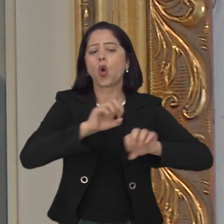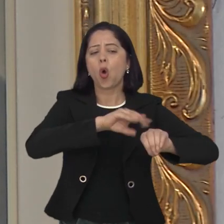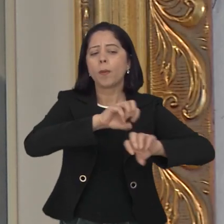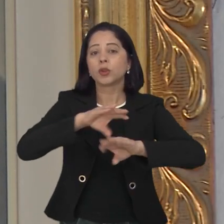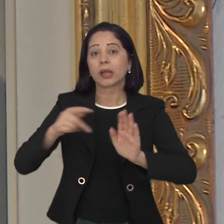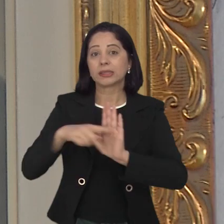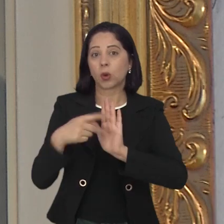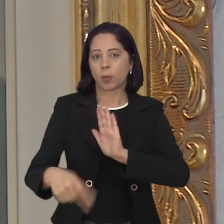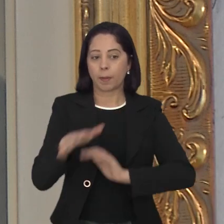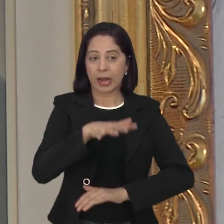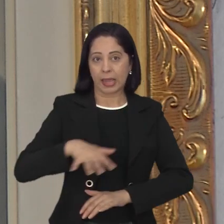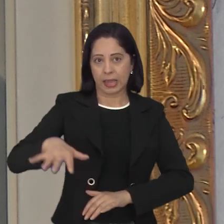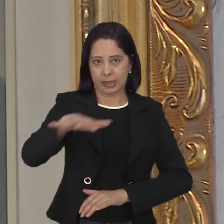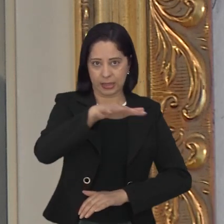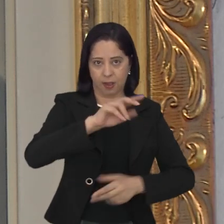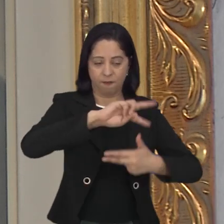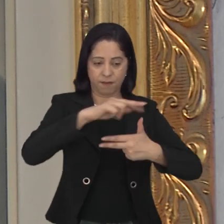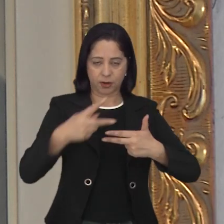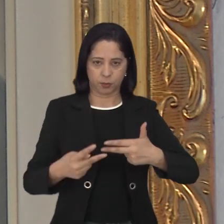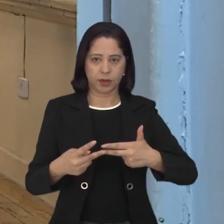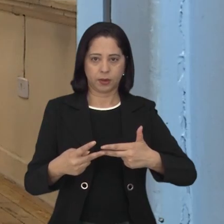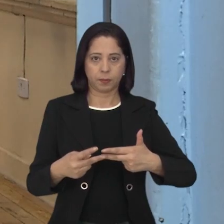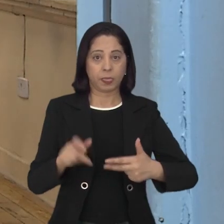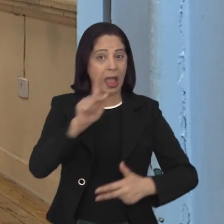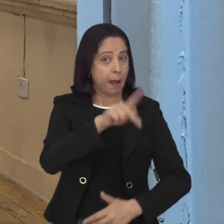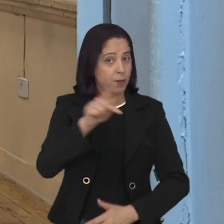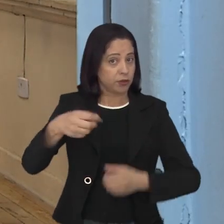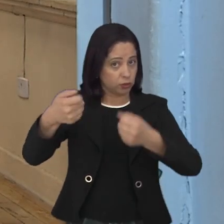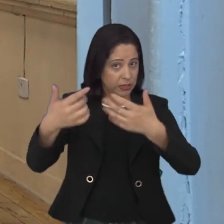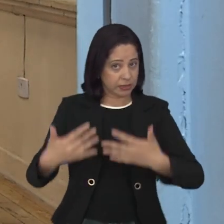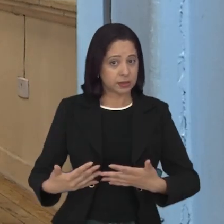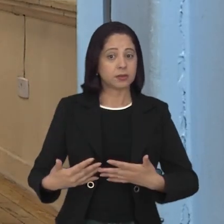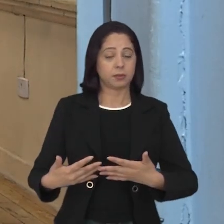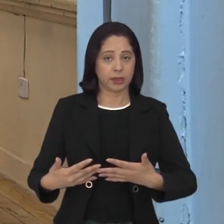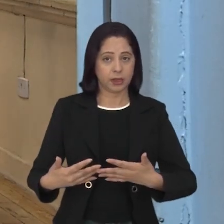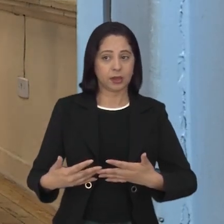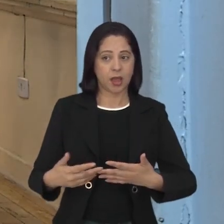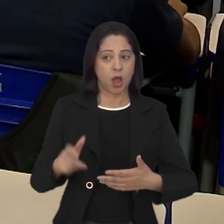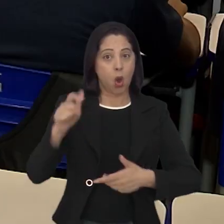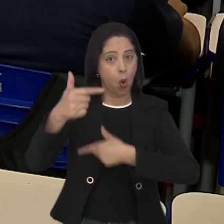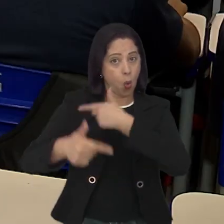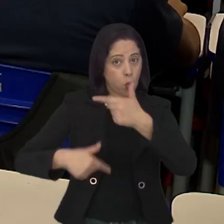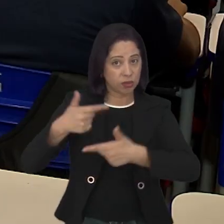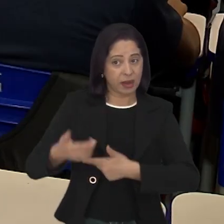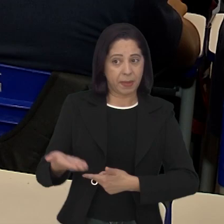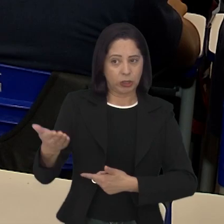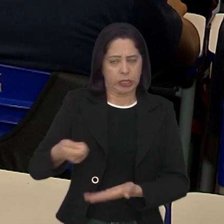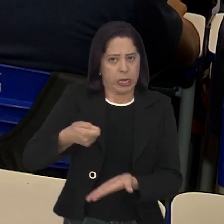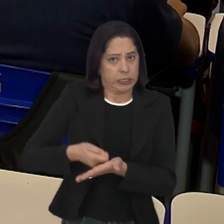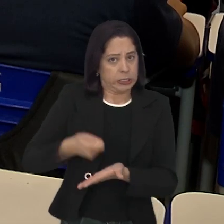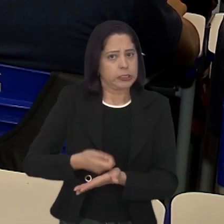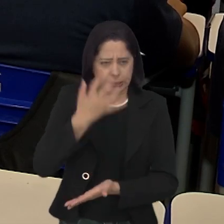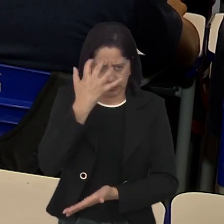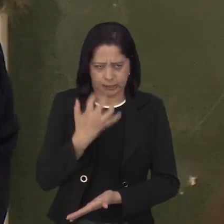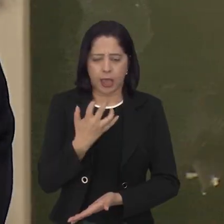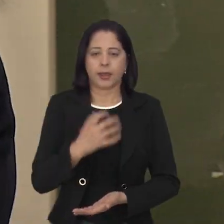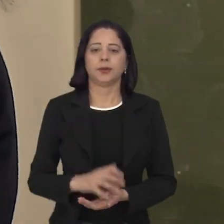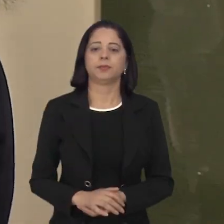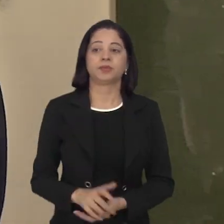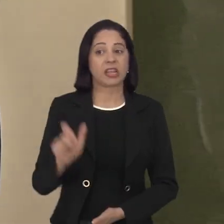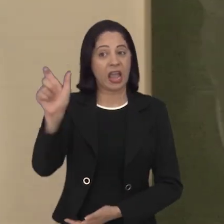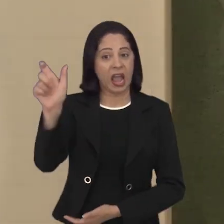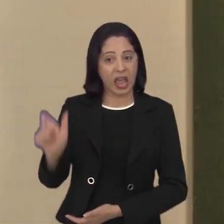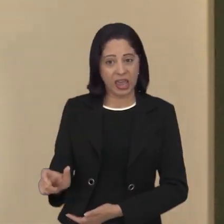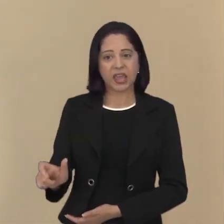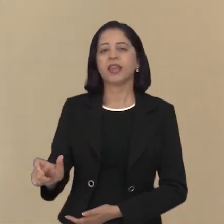por acompanhar o desenvolvimento do ensino na região a professora de história explica que diante do contexto político do país na época o